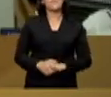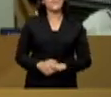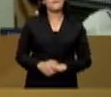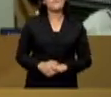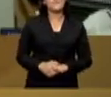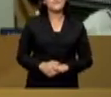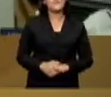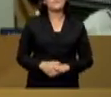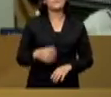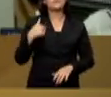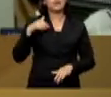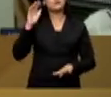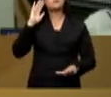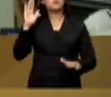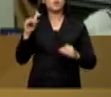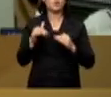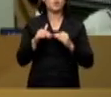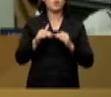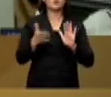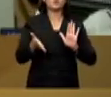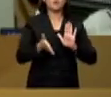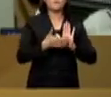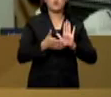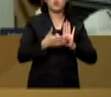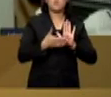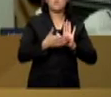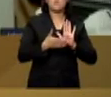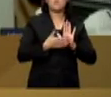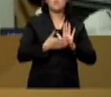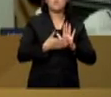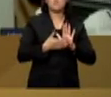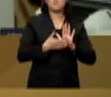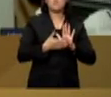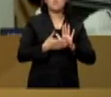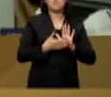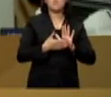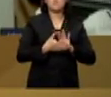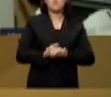que acompanho a proposta de modulação